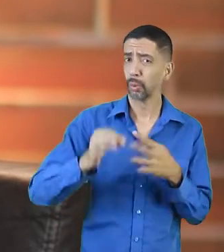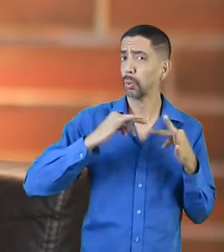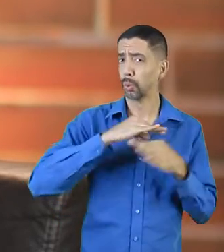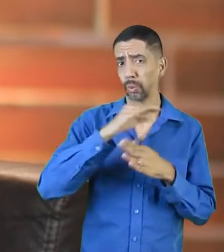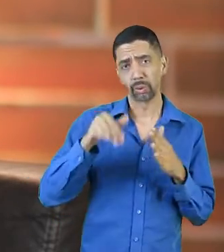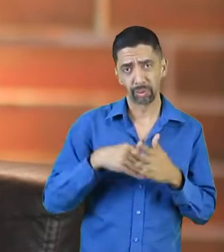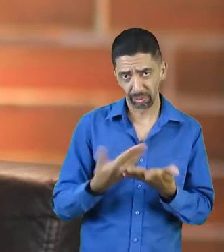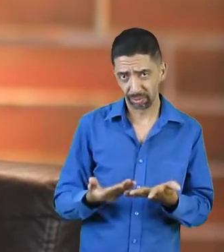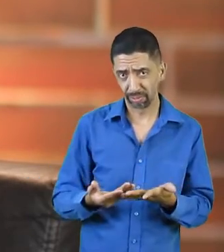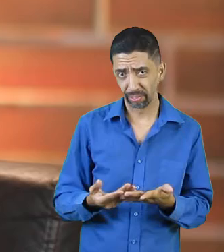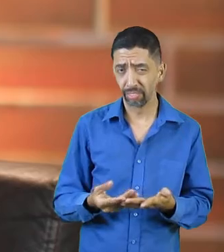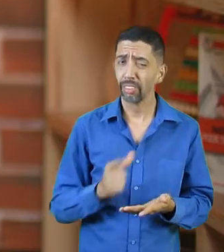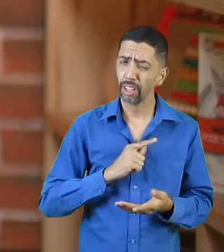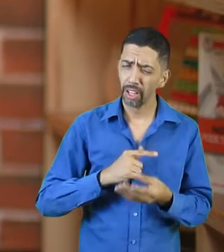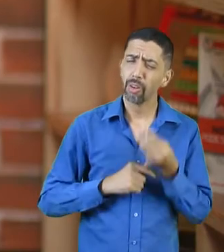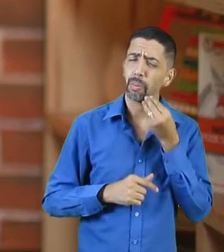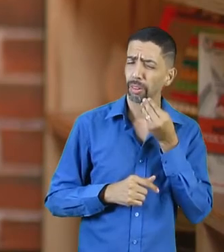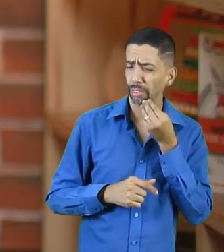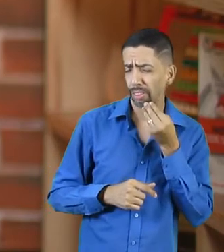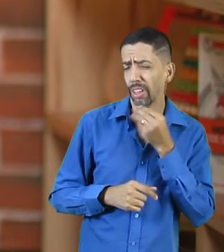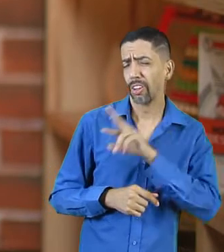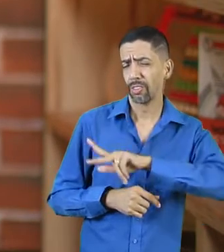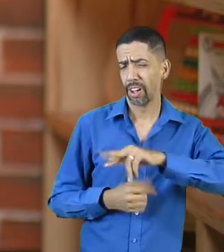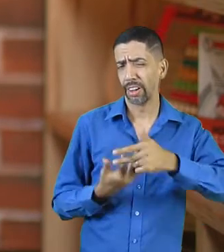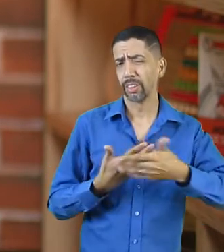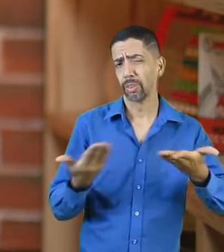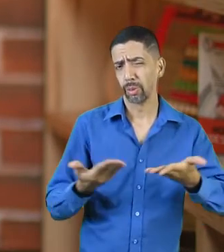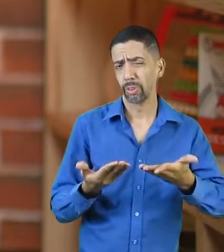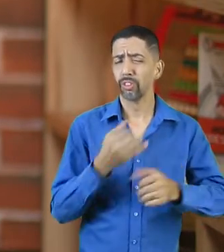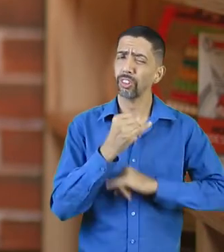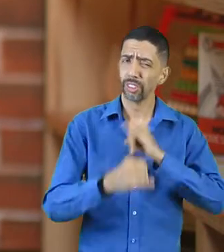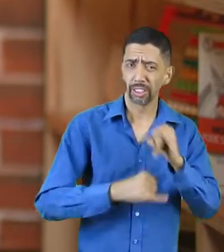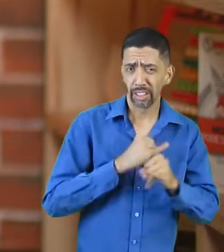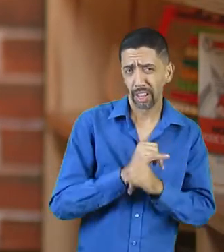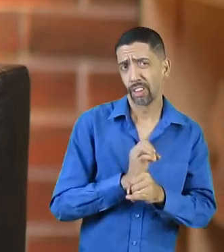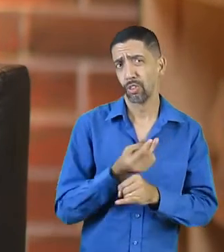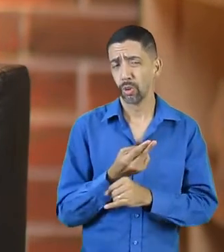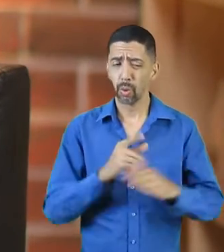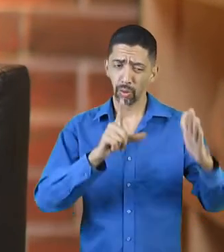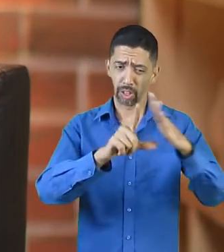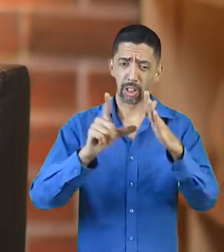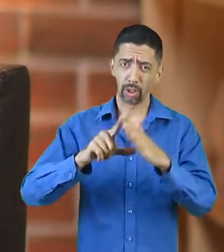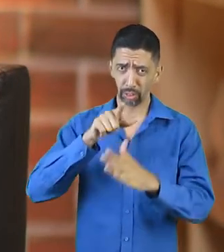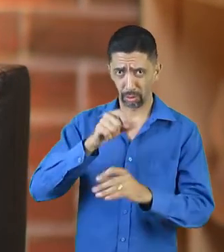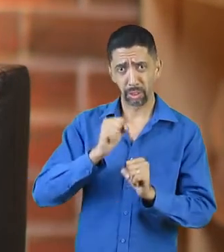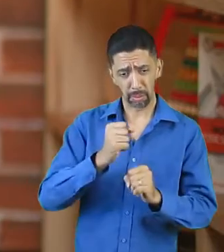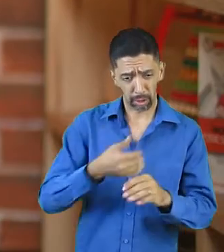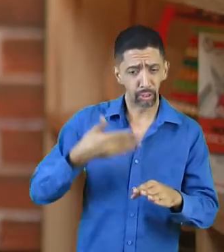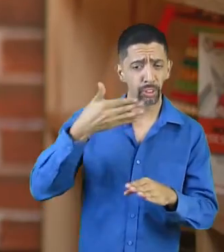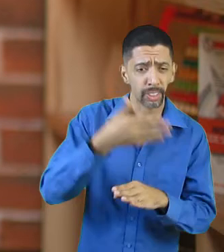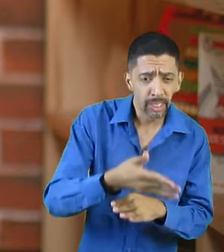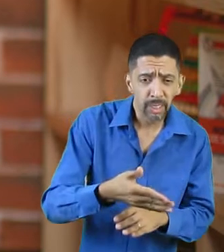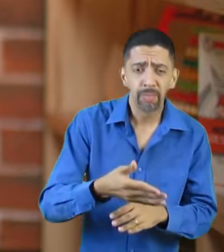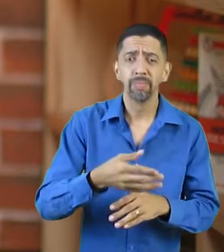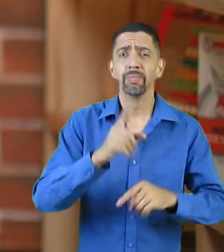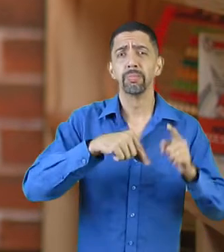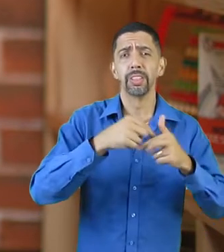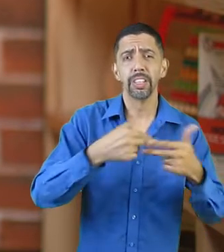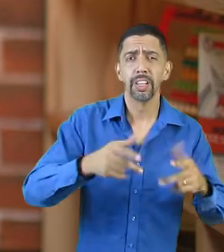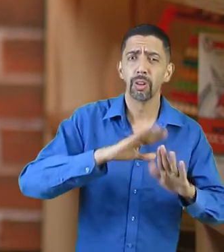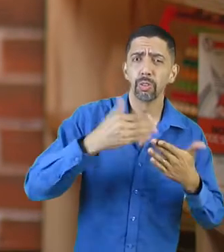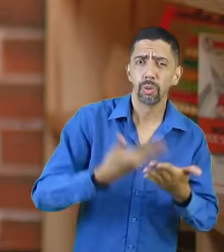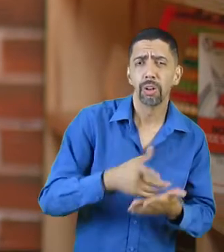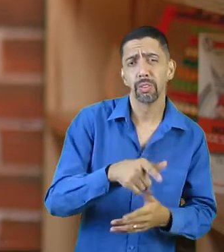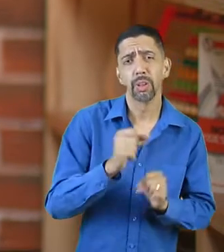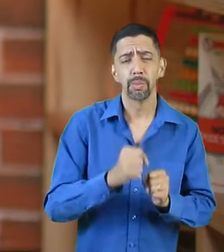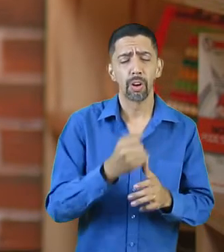até mesmo o material escolar. Tem muitas oportunidades hoje pela internet ou até presenciais que você possa